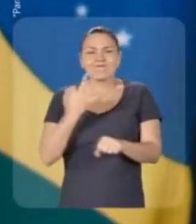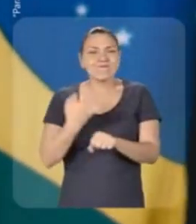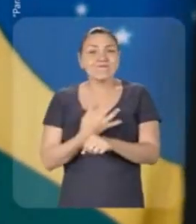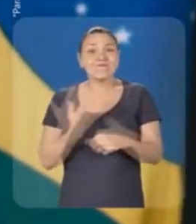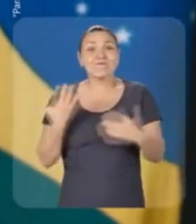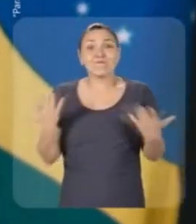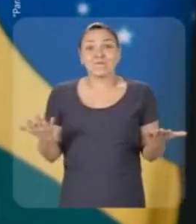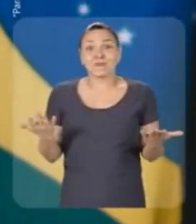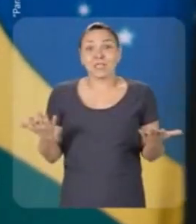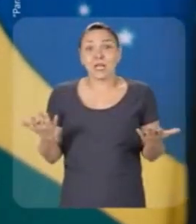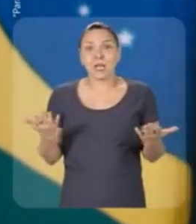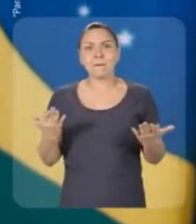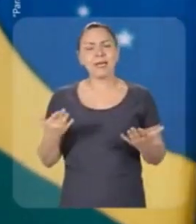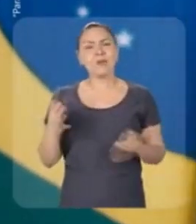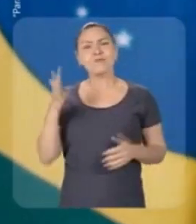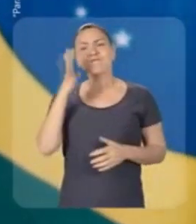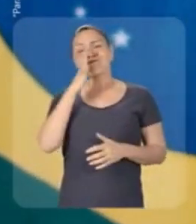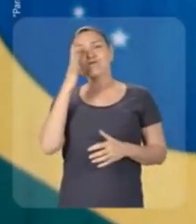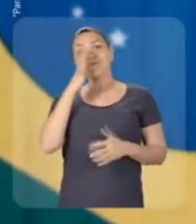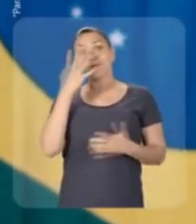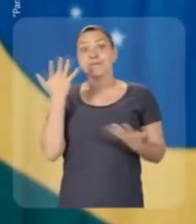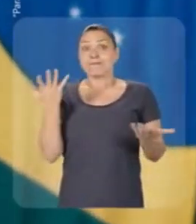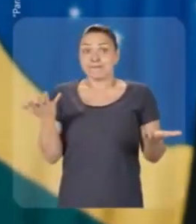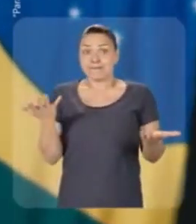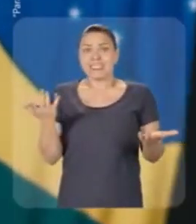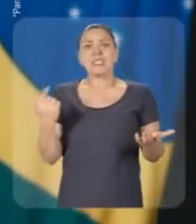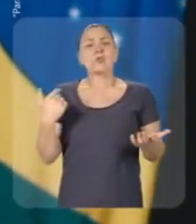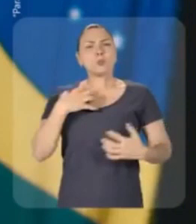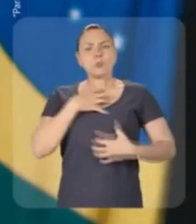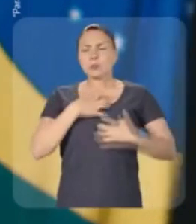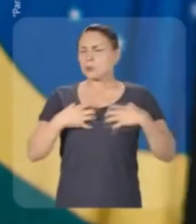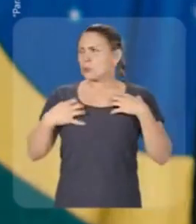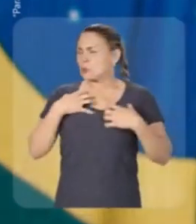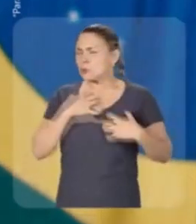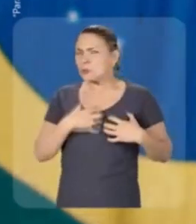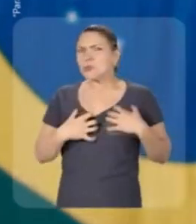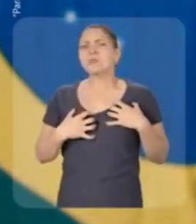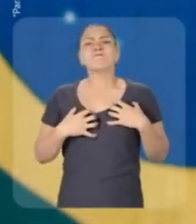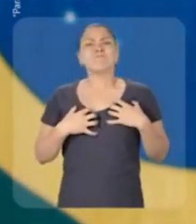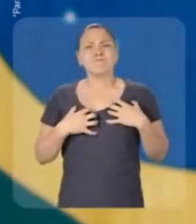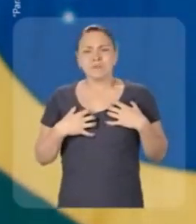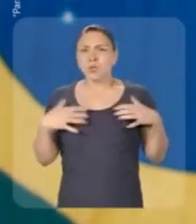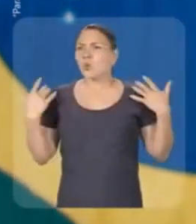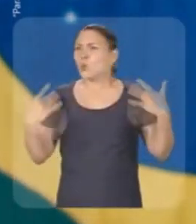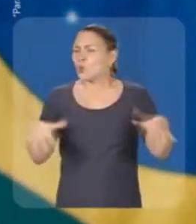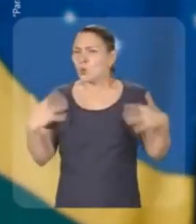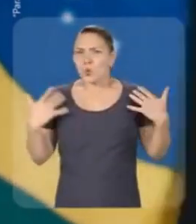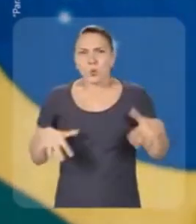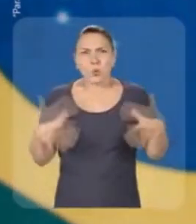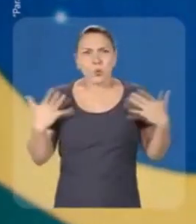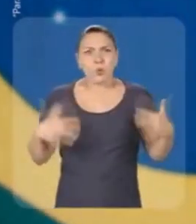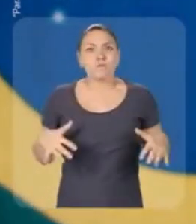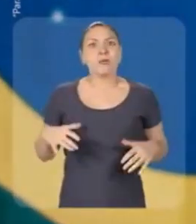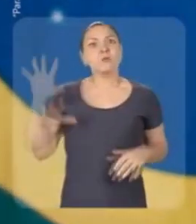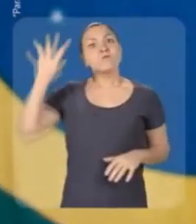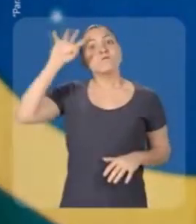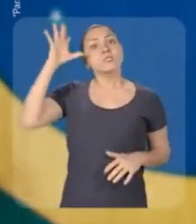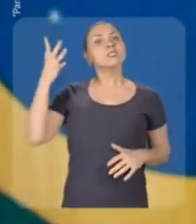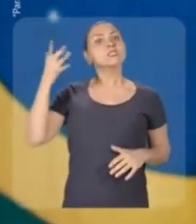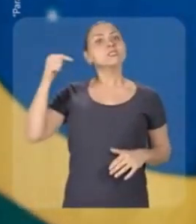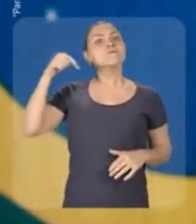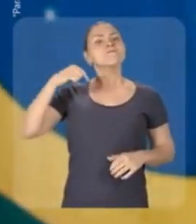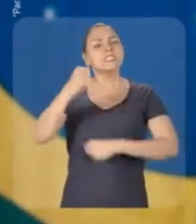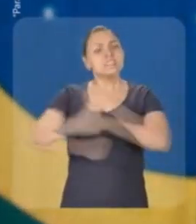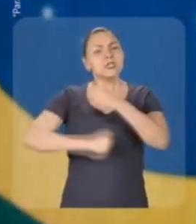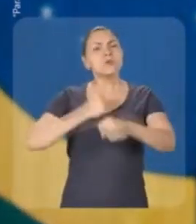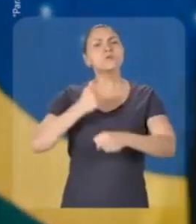ficar. Mas por mais indignada que eu esteja, e eu tô muito, eu